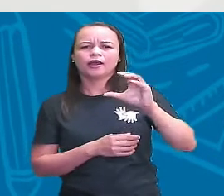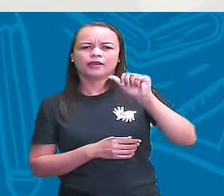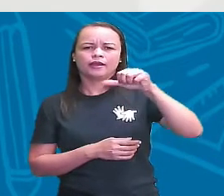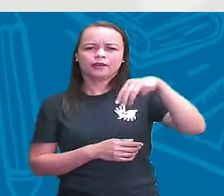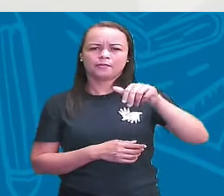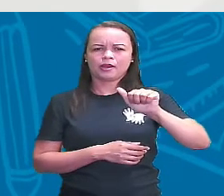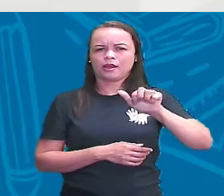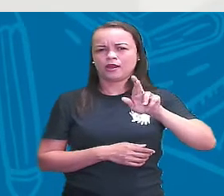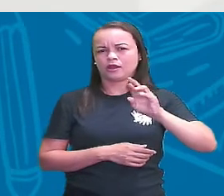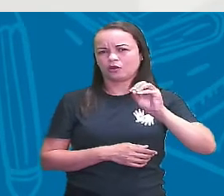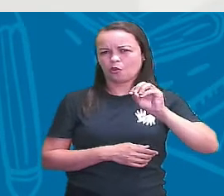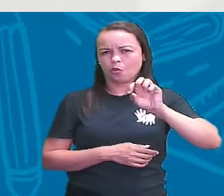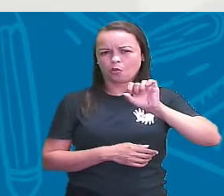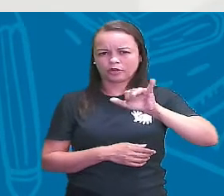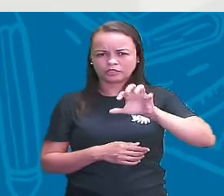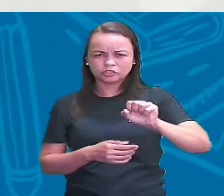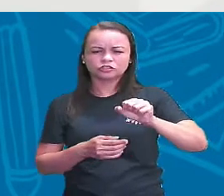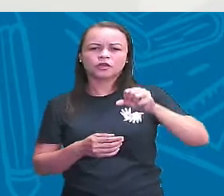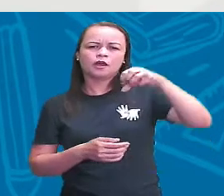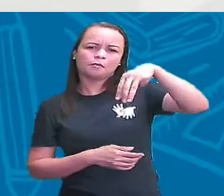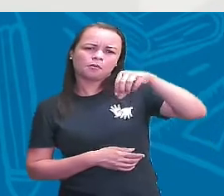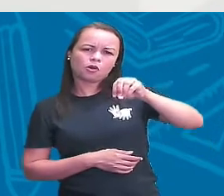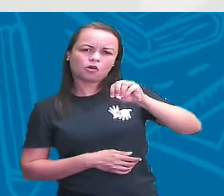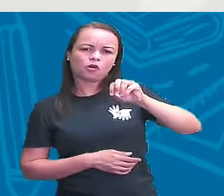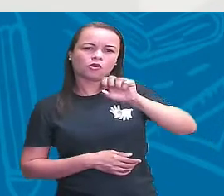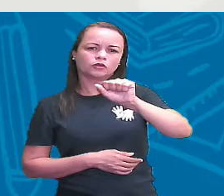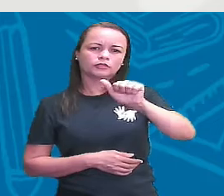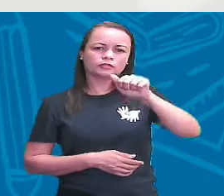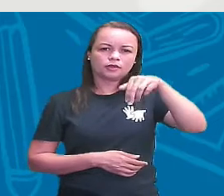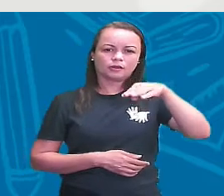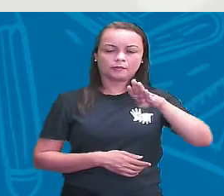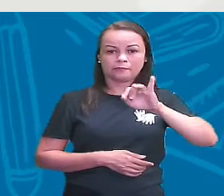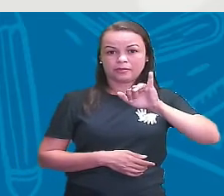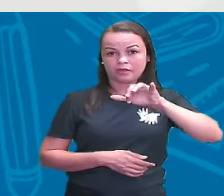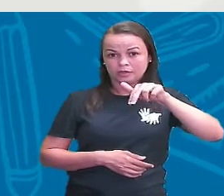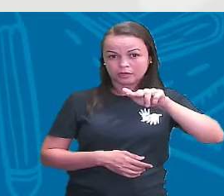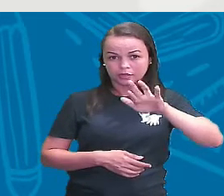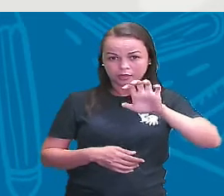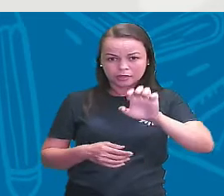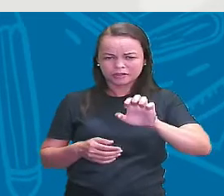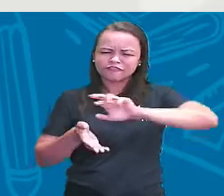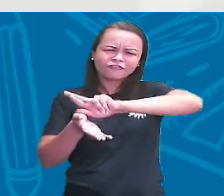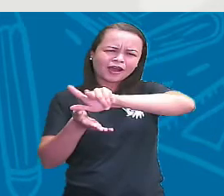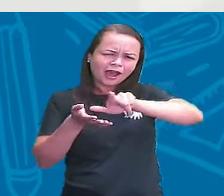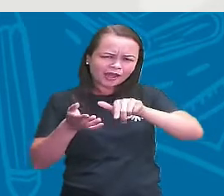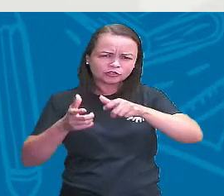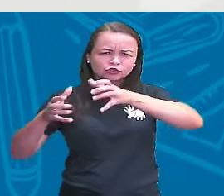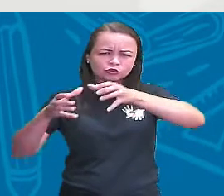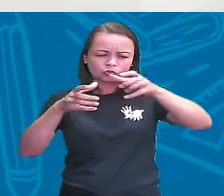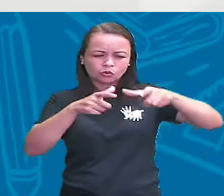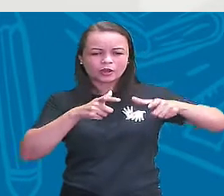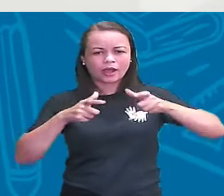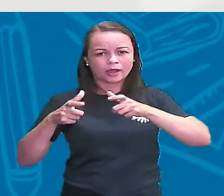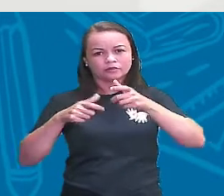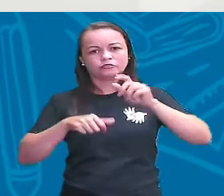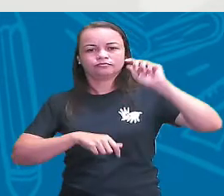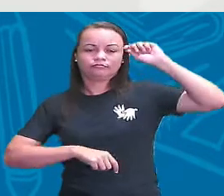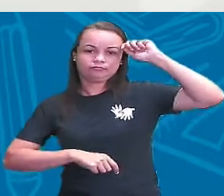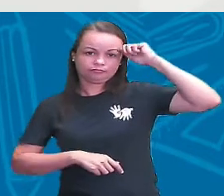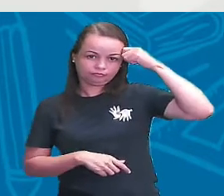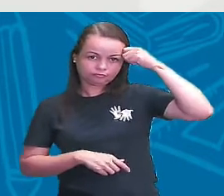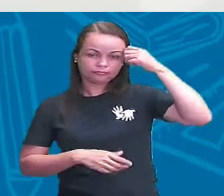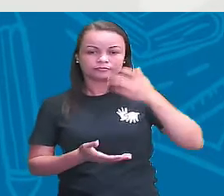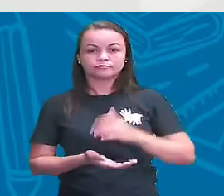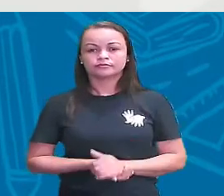Congo, Moçambique, entre outros, né? Entre outras regiões de África, certo? Aqui, gente, esses